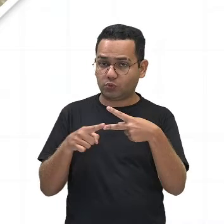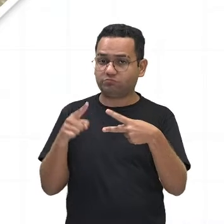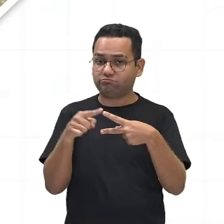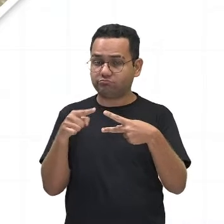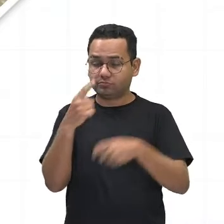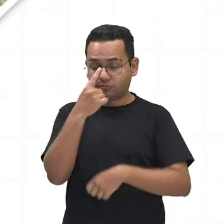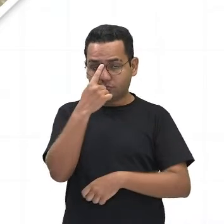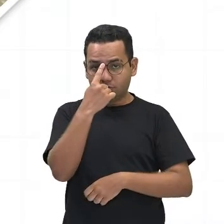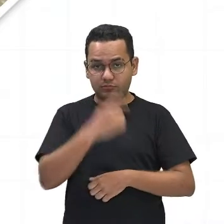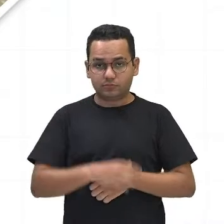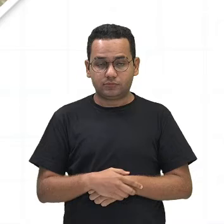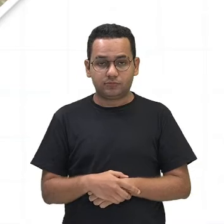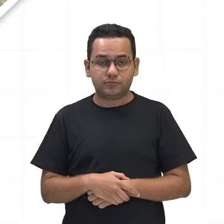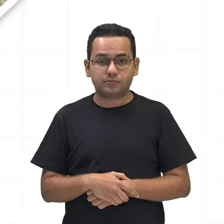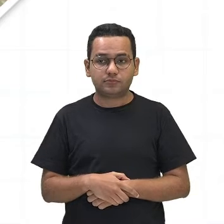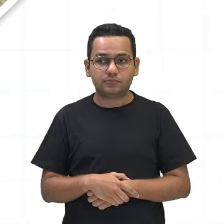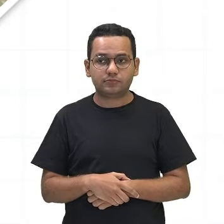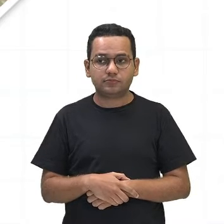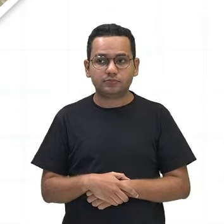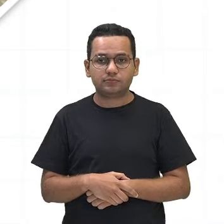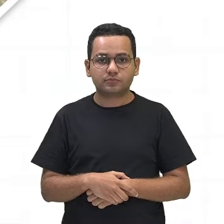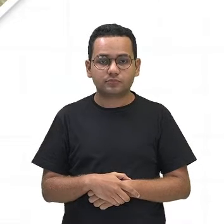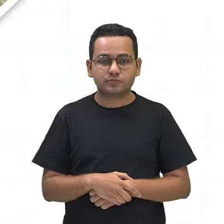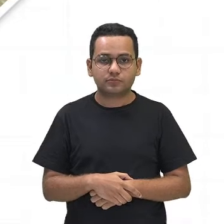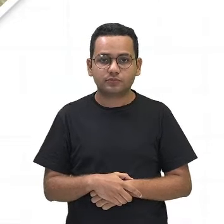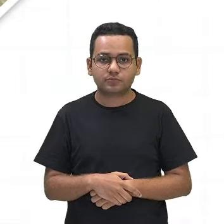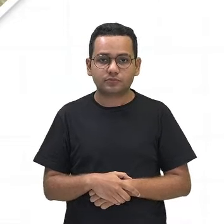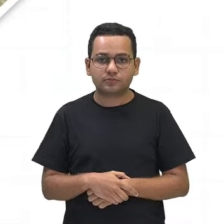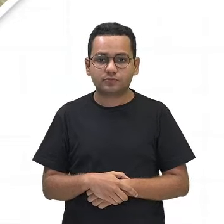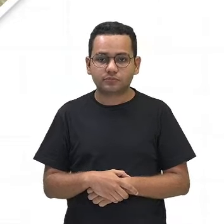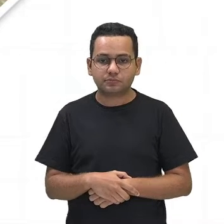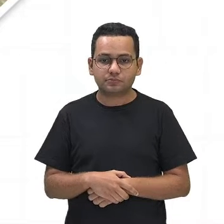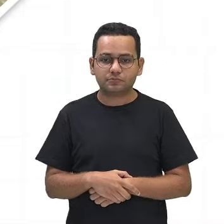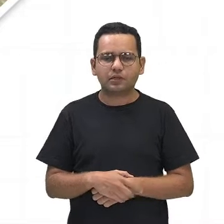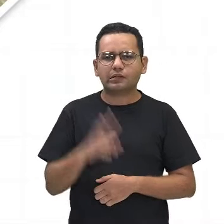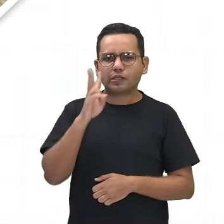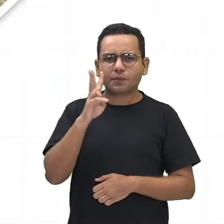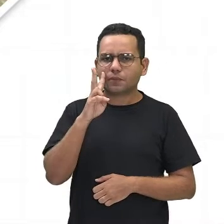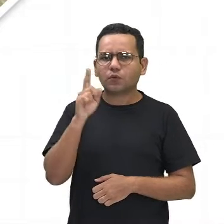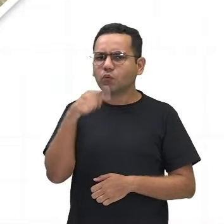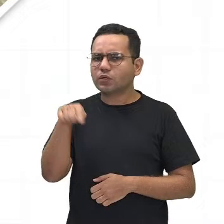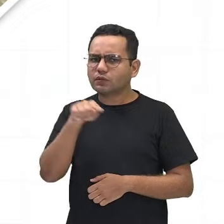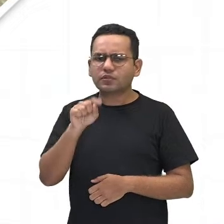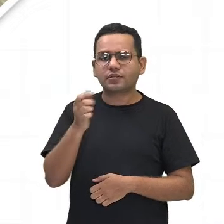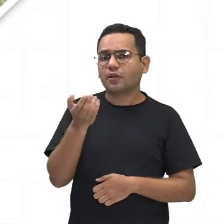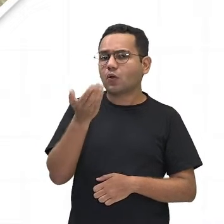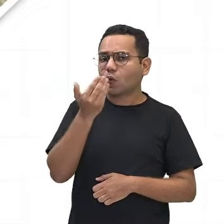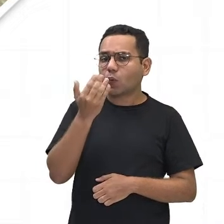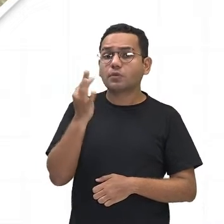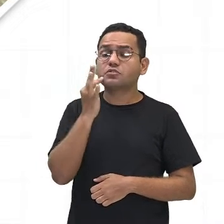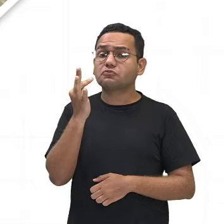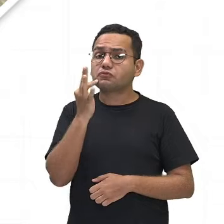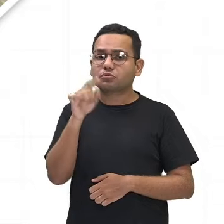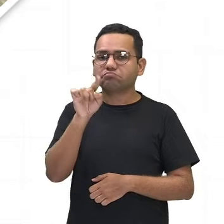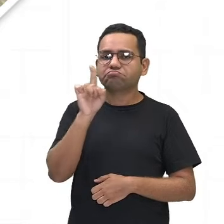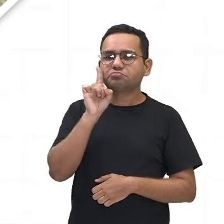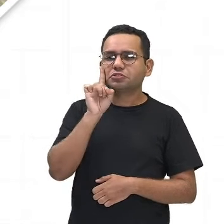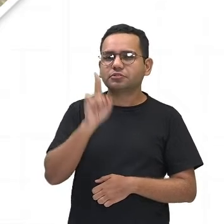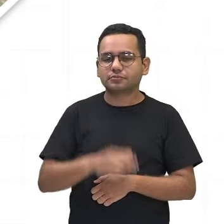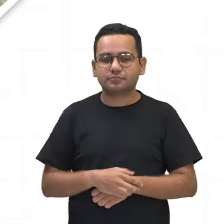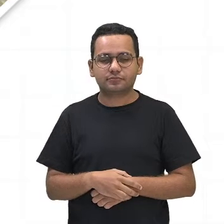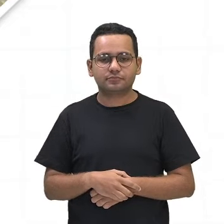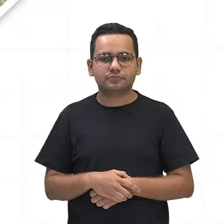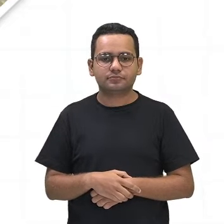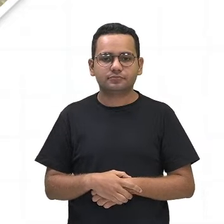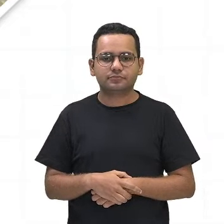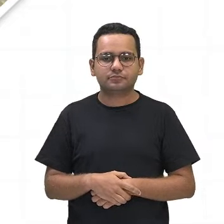Então vamos aí lembrar o que você consome aí de frutas, né, no seu dia a dia. Como